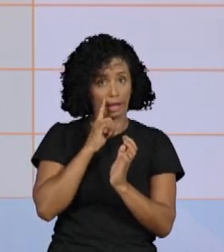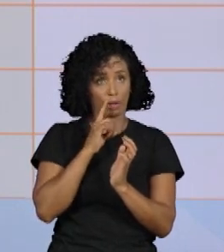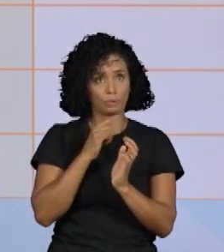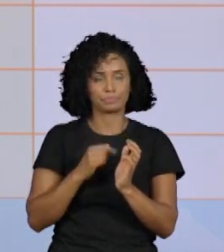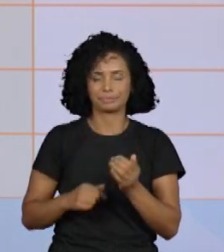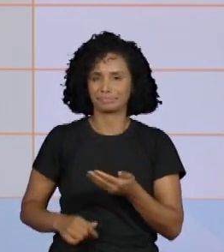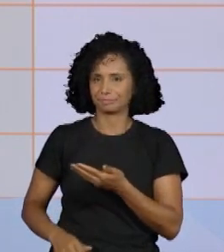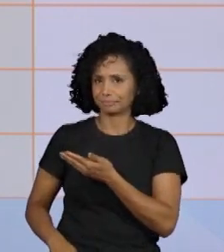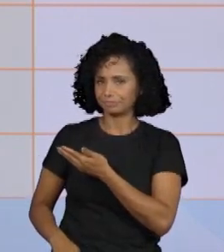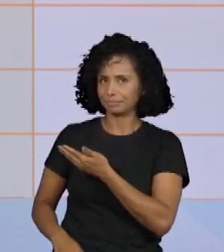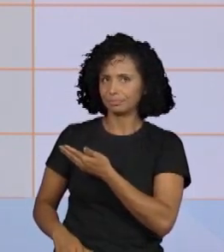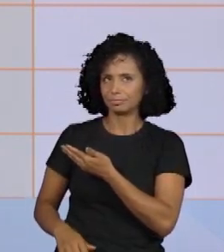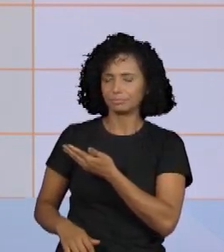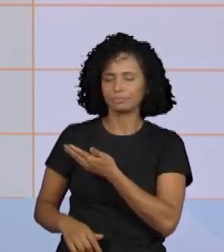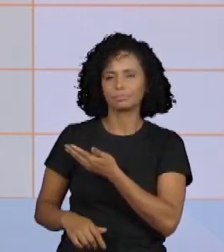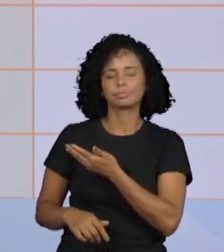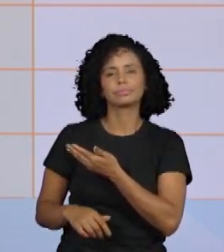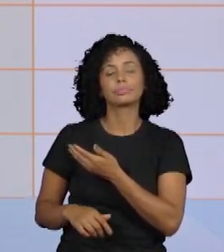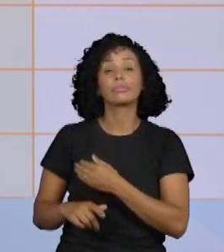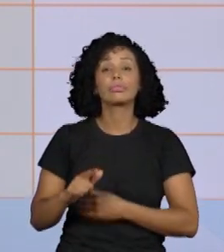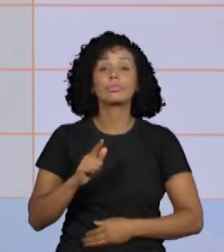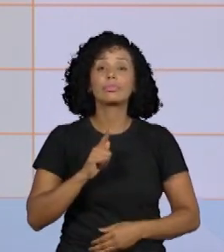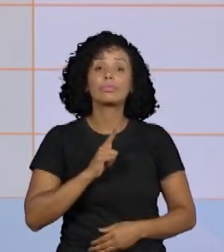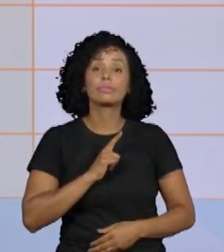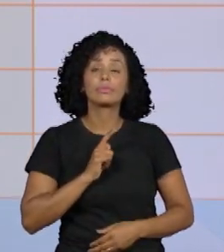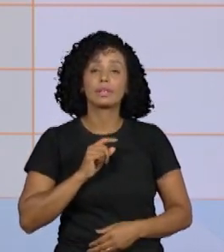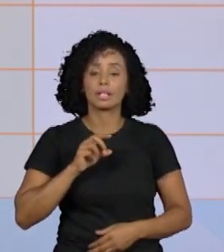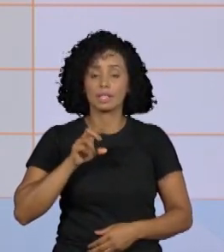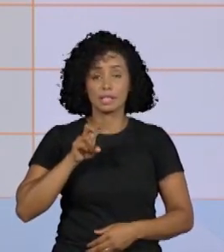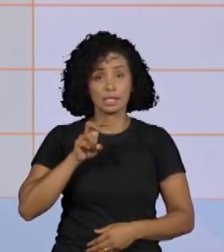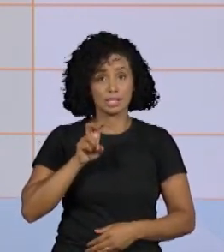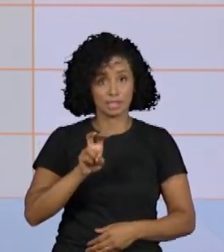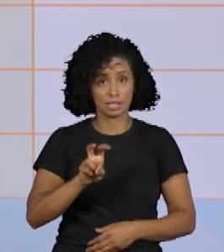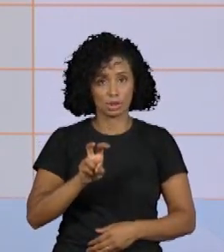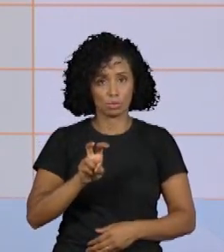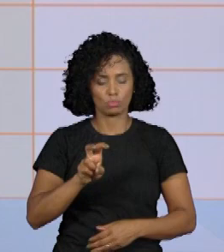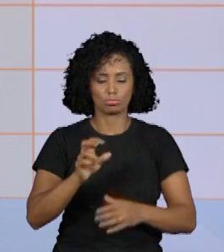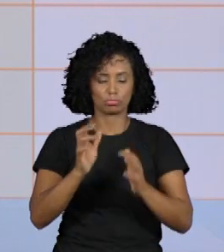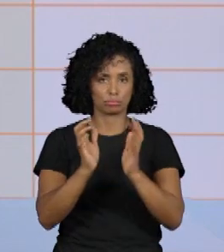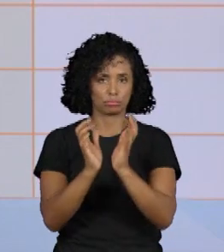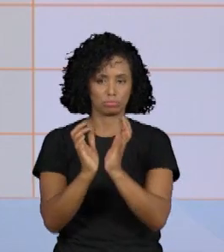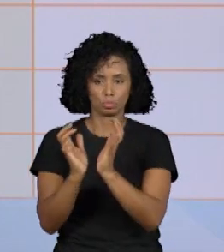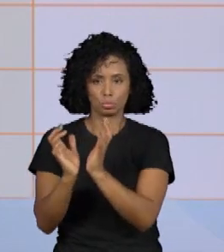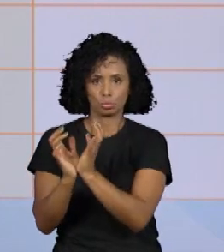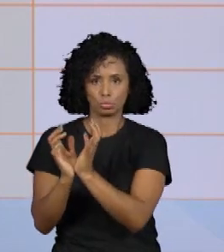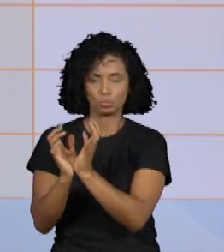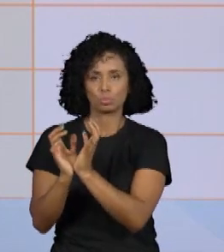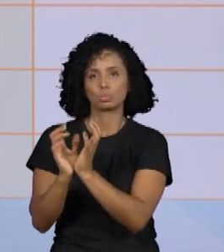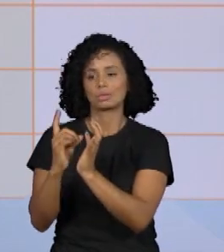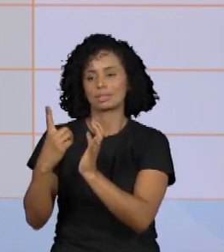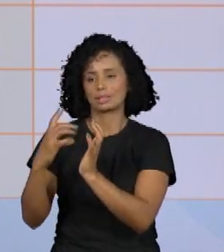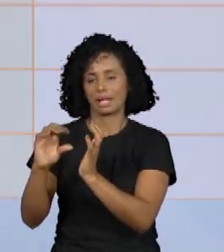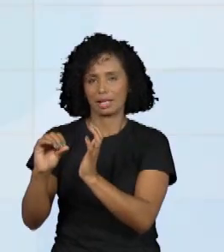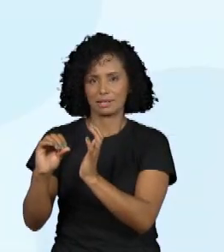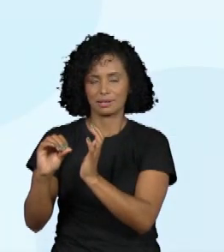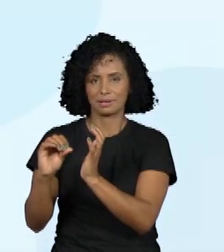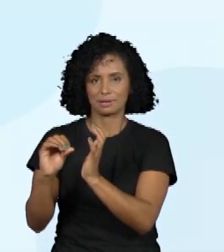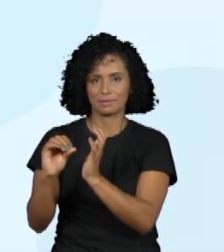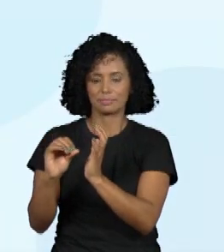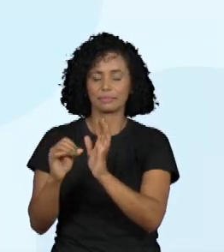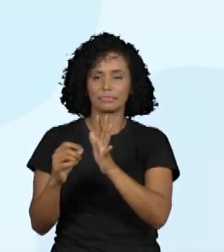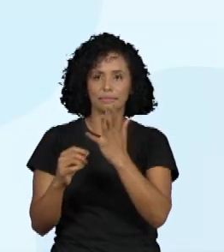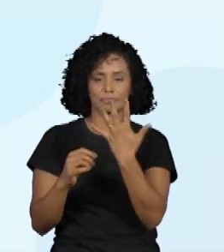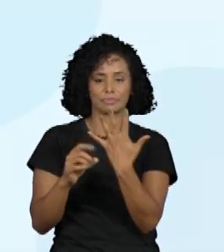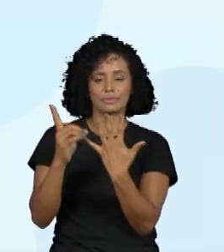amarelo, ele separou 5 grupos de 10. Então, olha só.